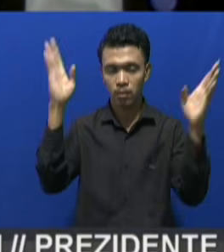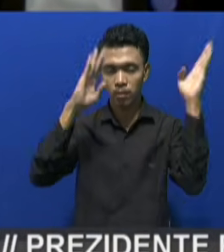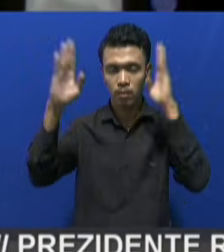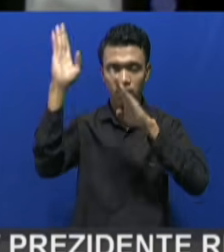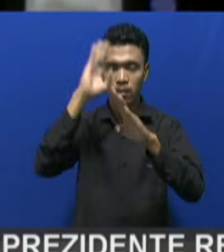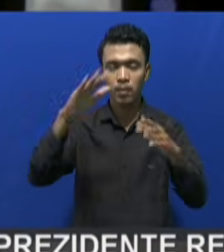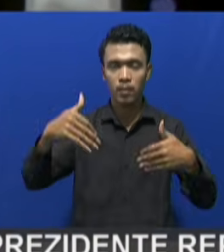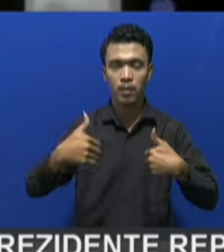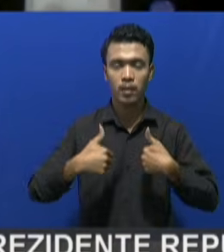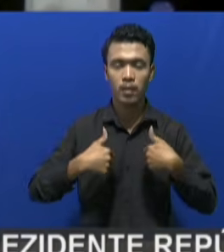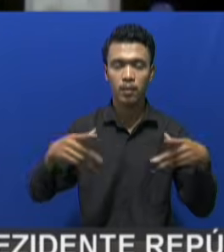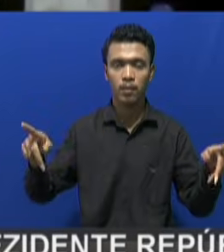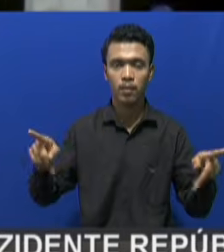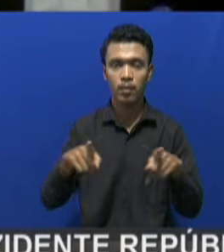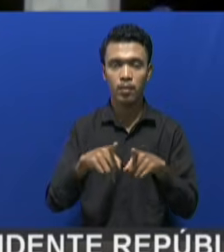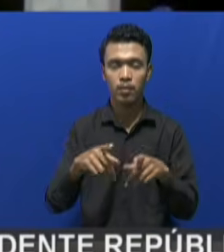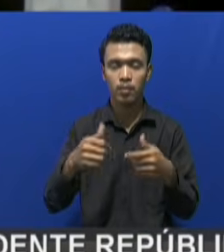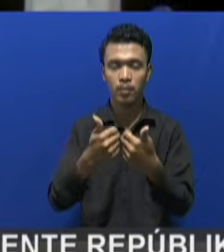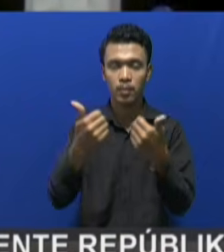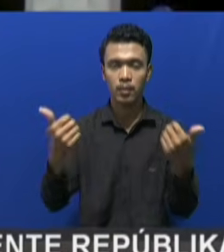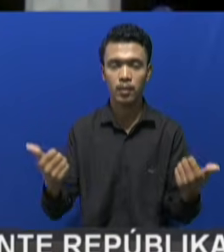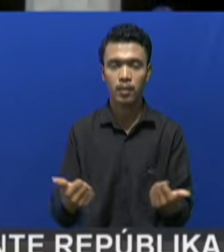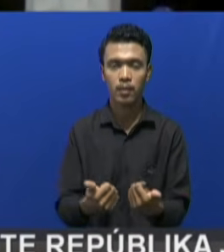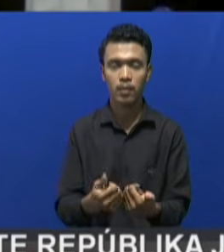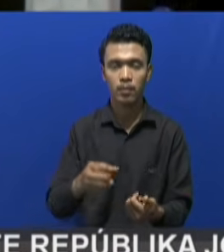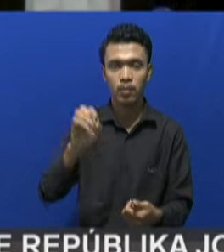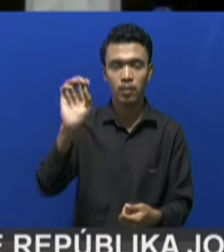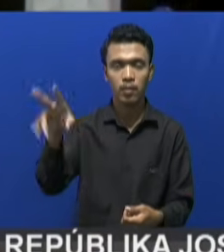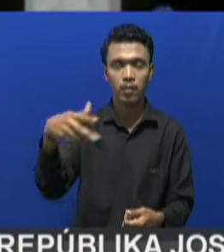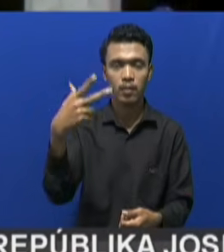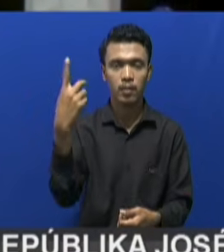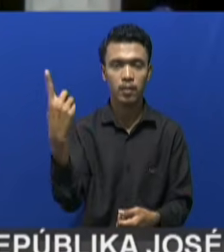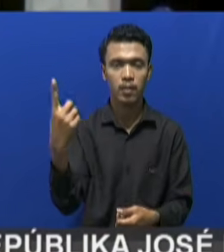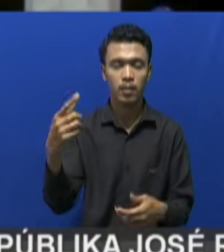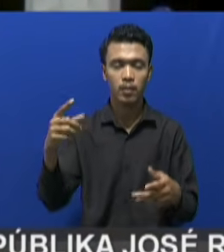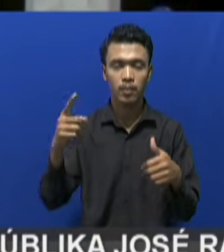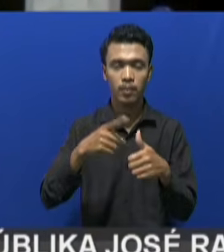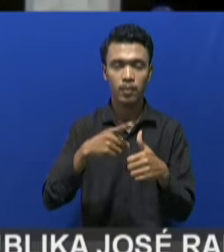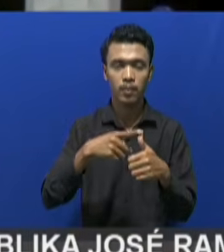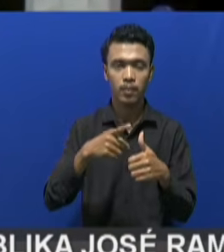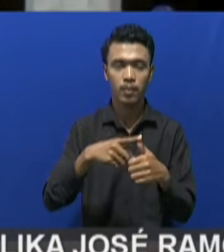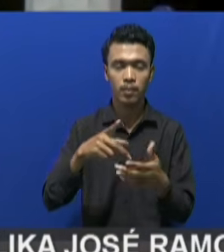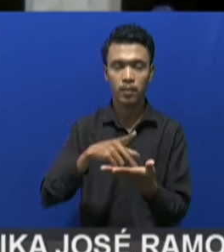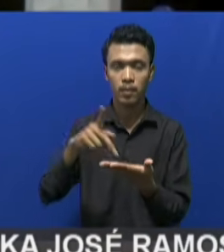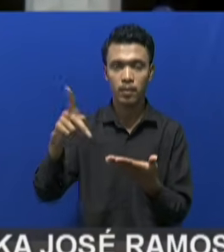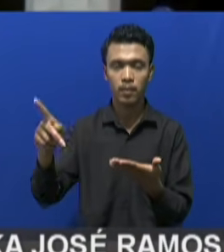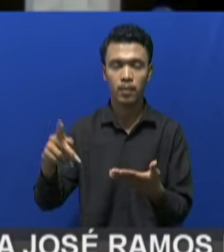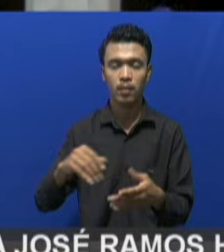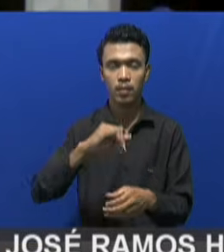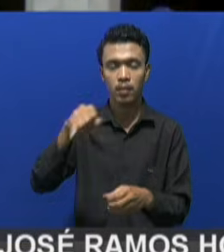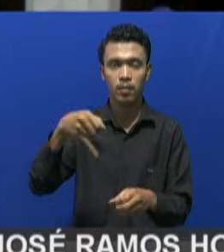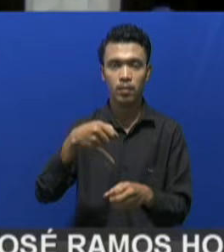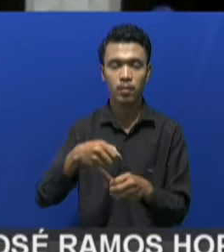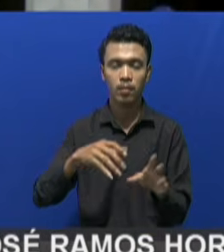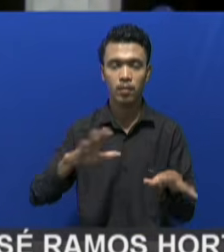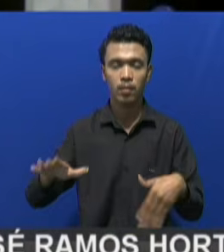posto zona ou posto administrativo Sanulo Recinda nebe e a primeiro fase pagamento, inclui